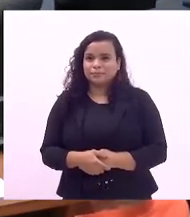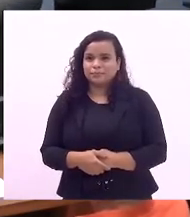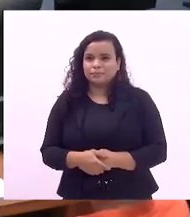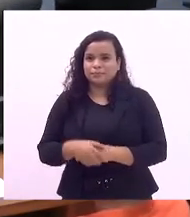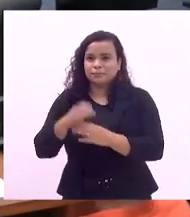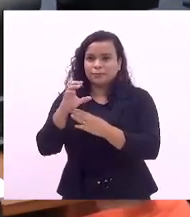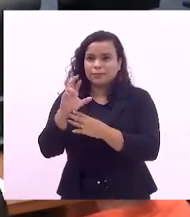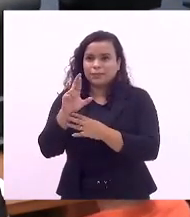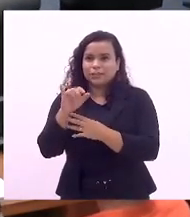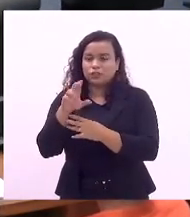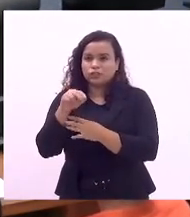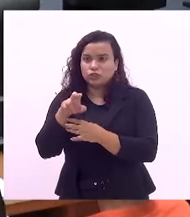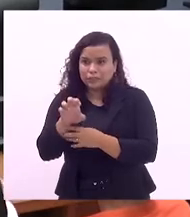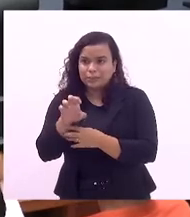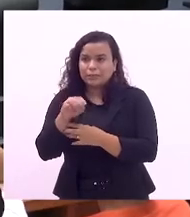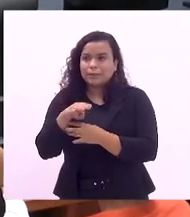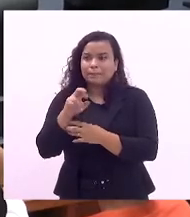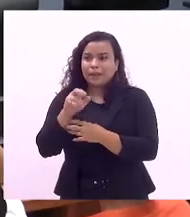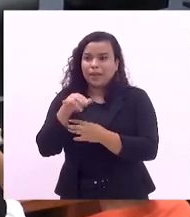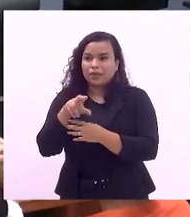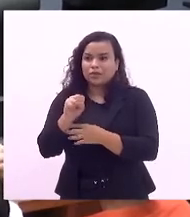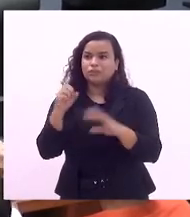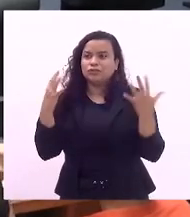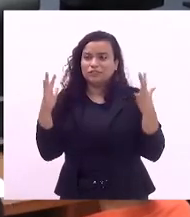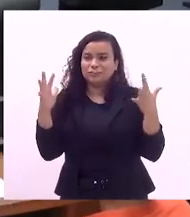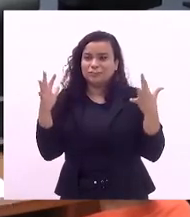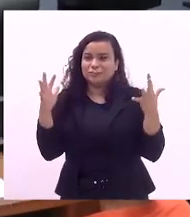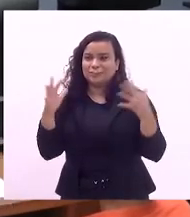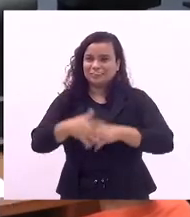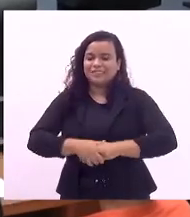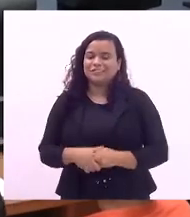Oi Cristiane Marins de Souza